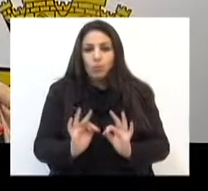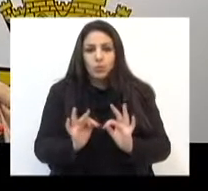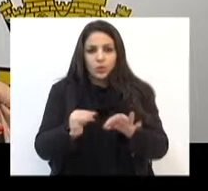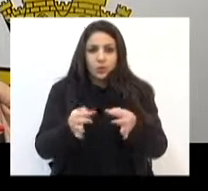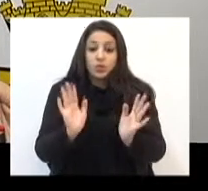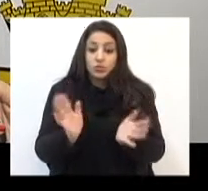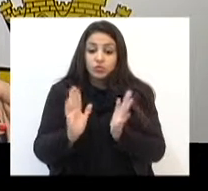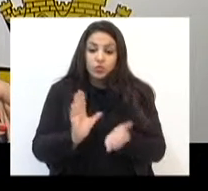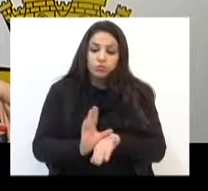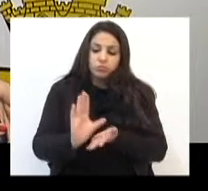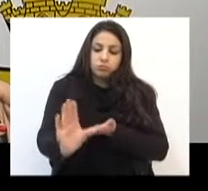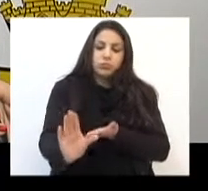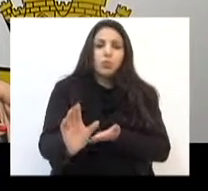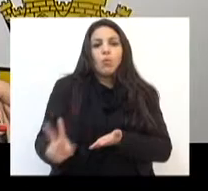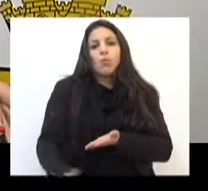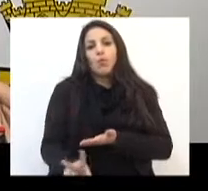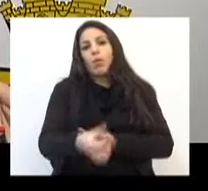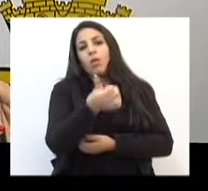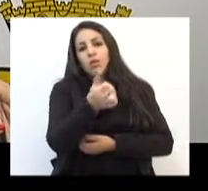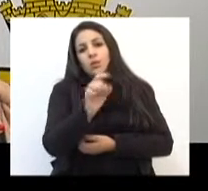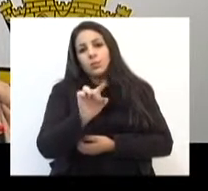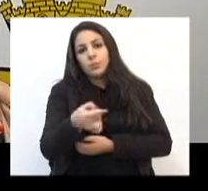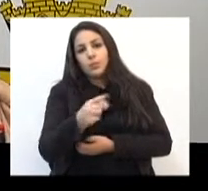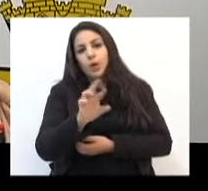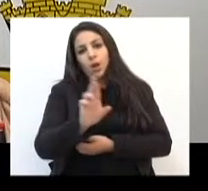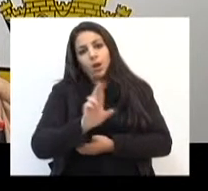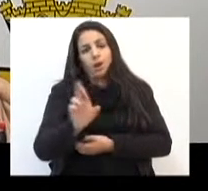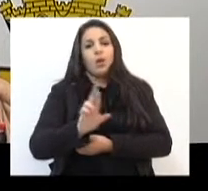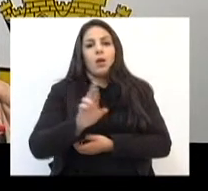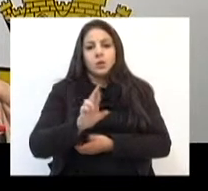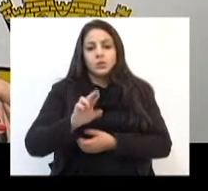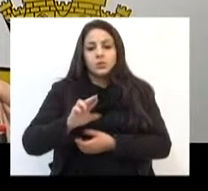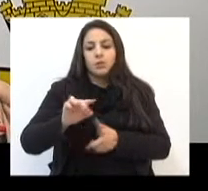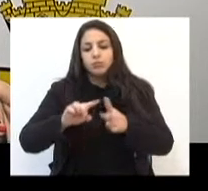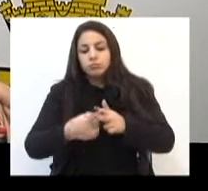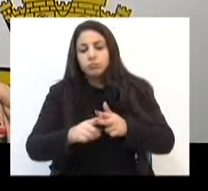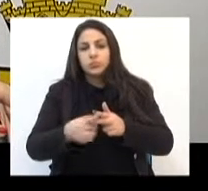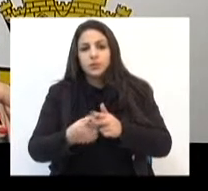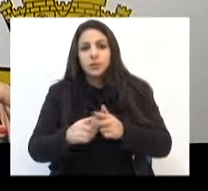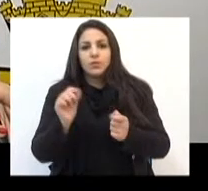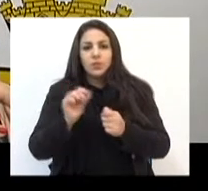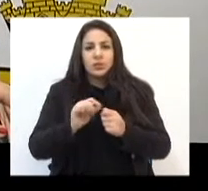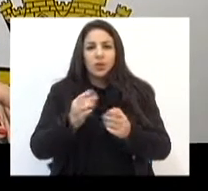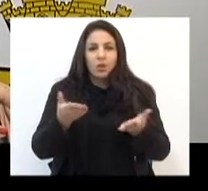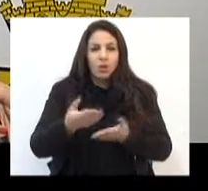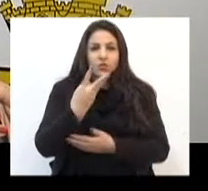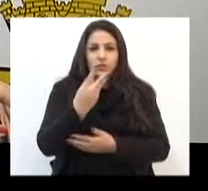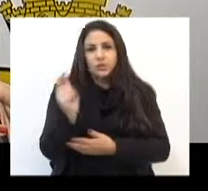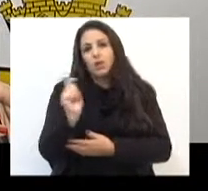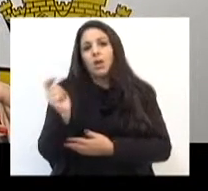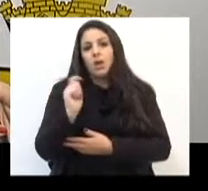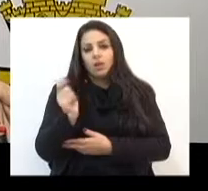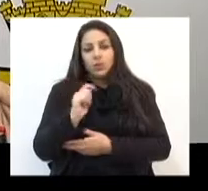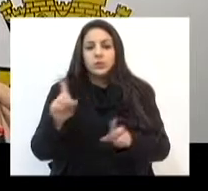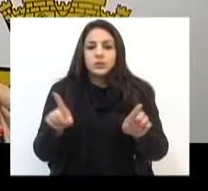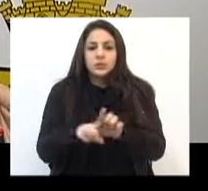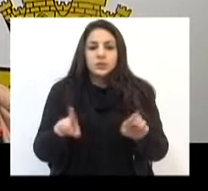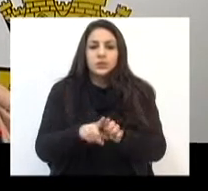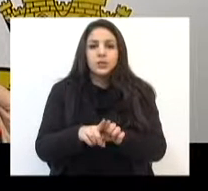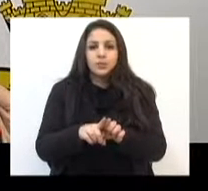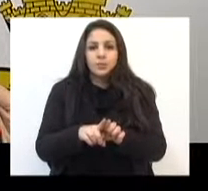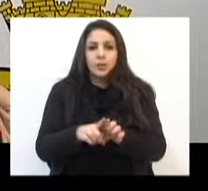solução. Este é o objetivo da nossa audiência pública nesta noite. A boa notícia é que algumas medidas já estão sendo tomadas